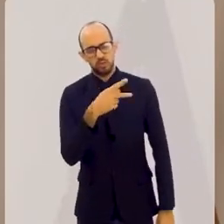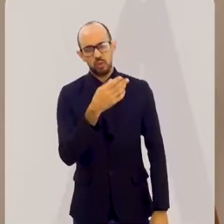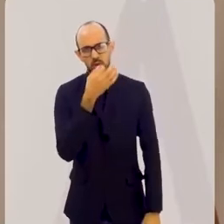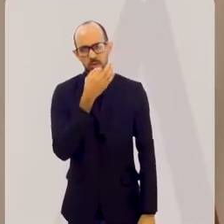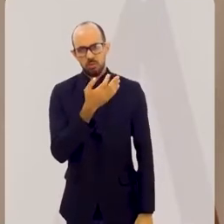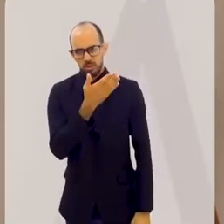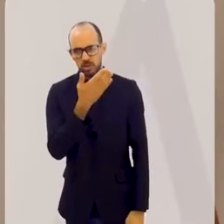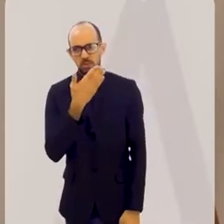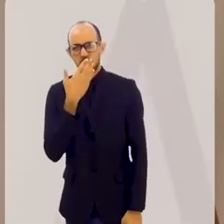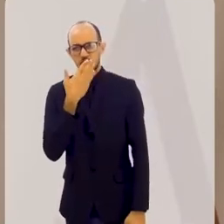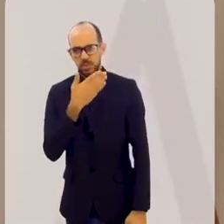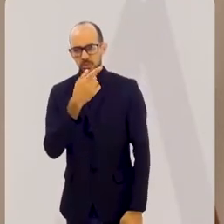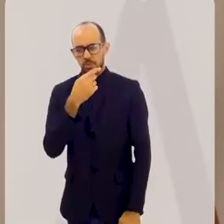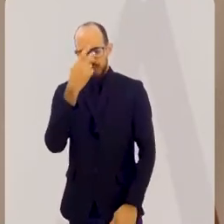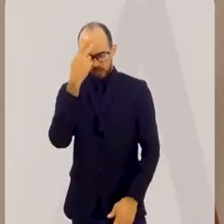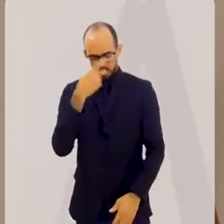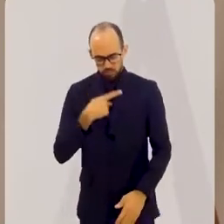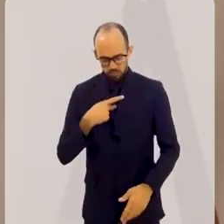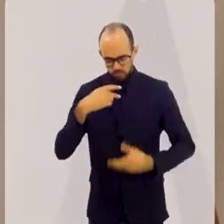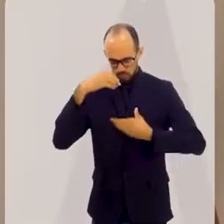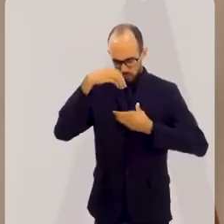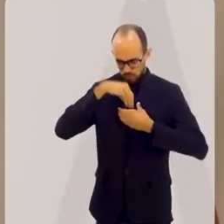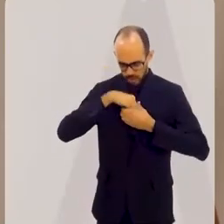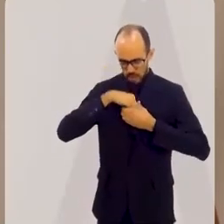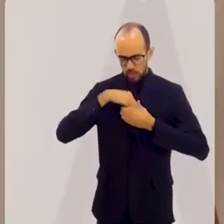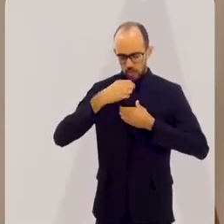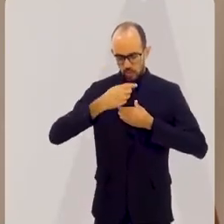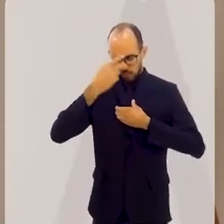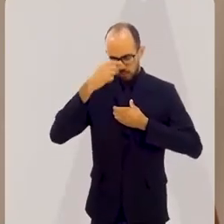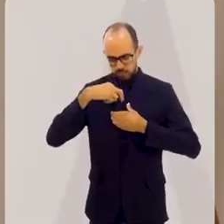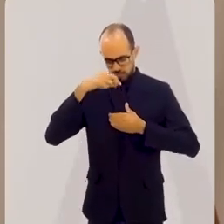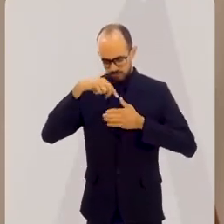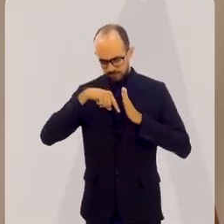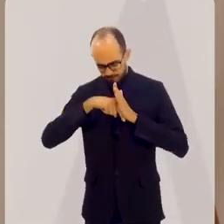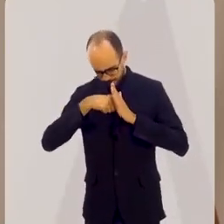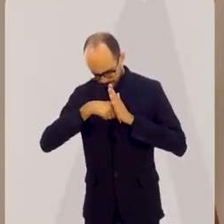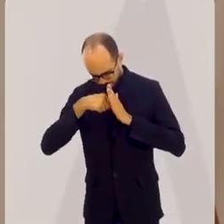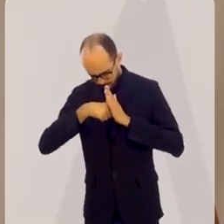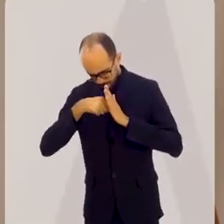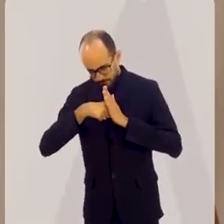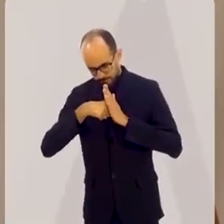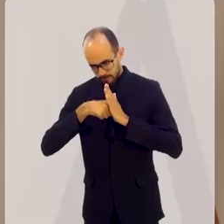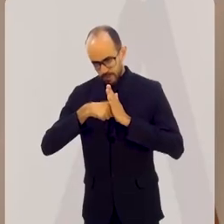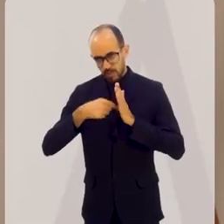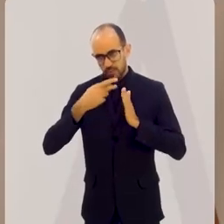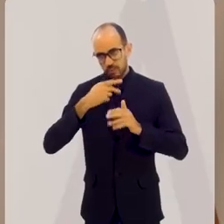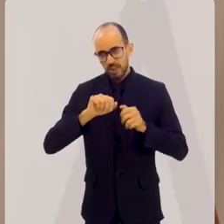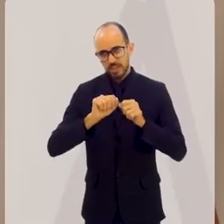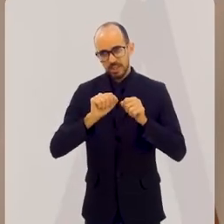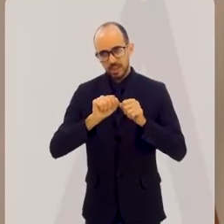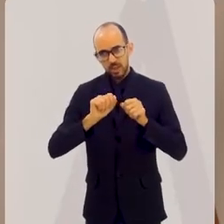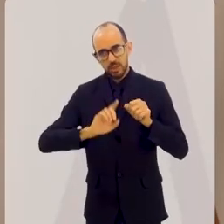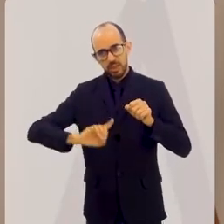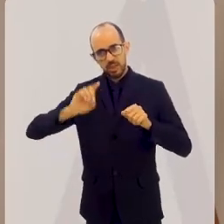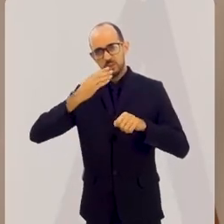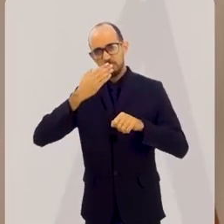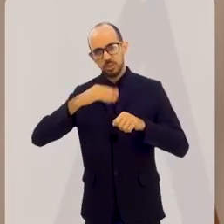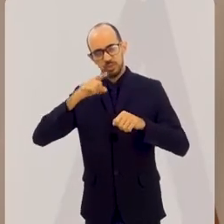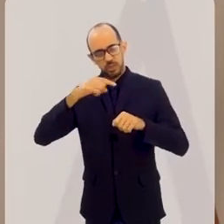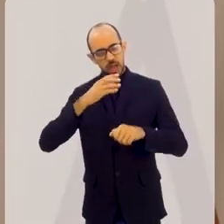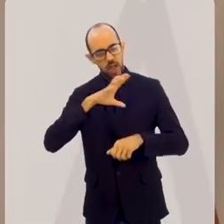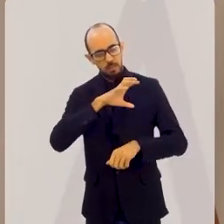senhor colocasse as pessoas Dá uma olhada para dentro e fazer aquilo que Deus nos pediu né